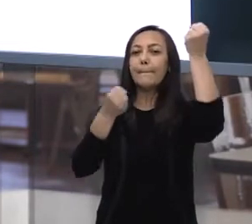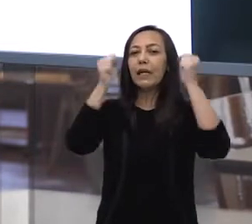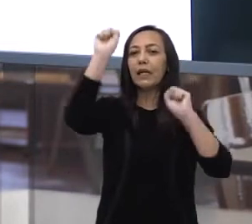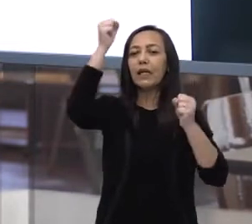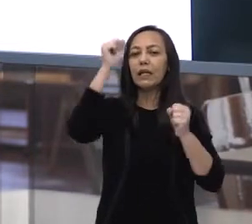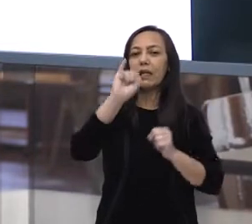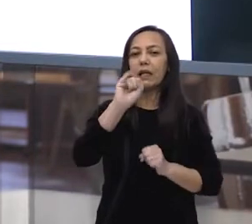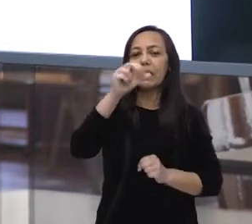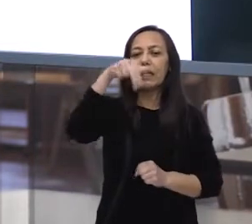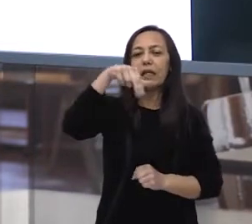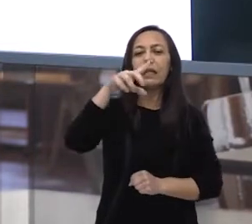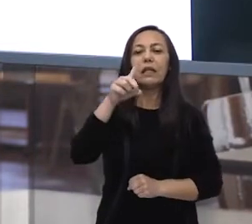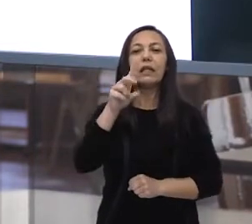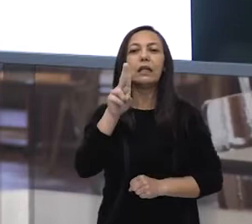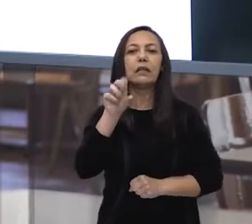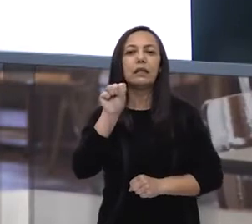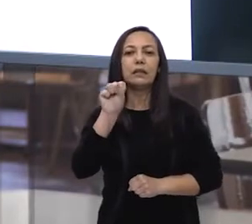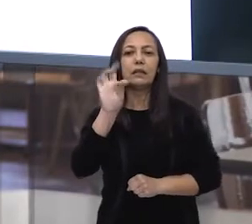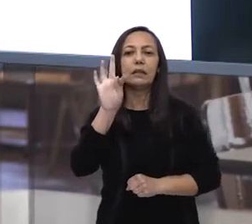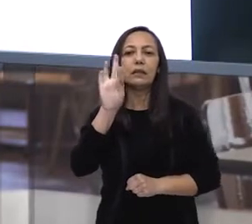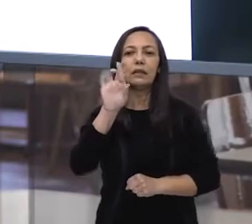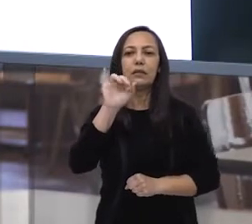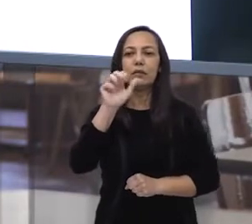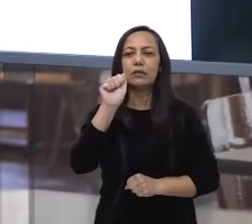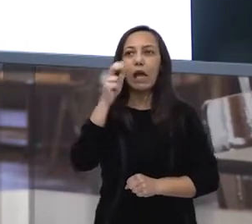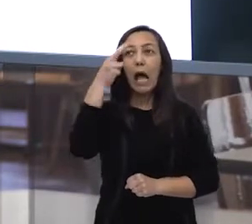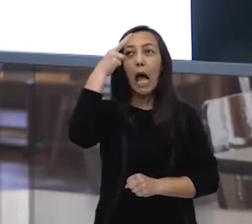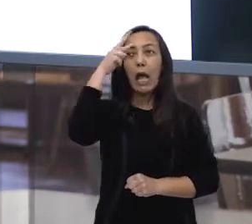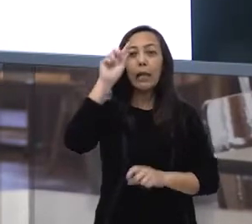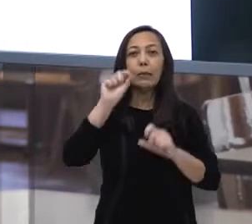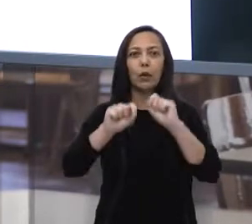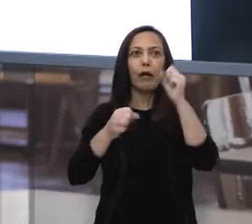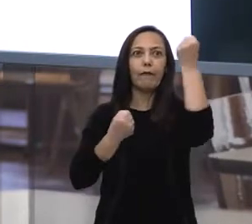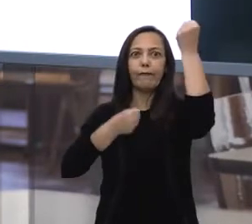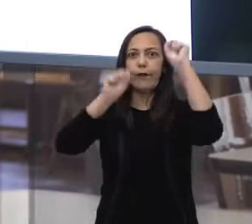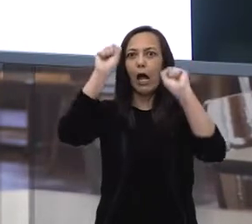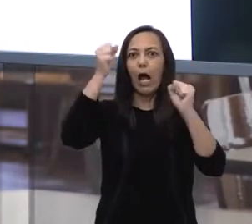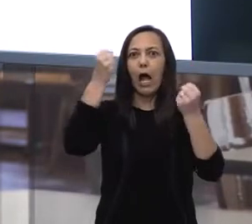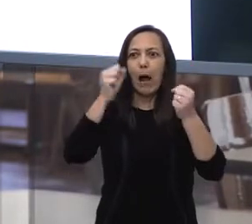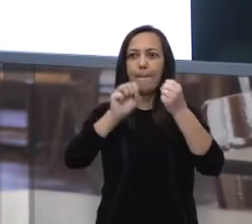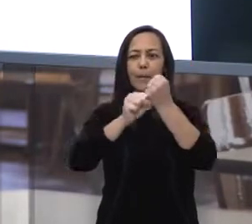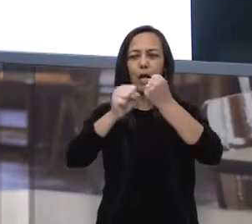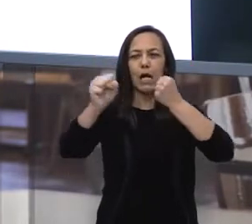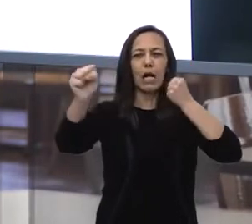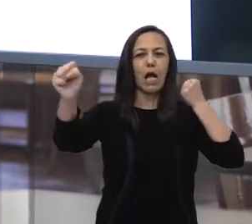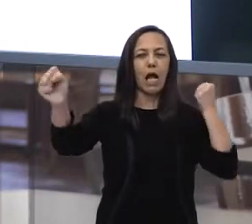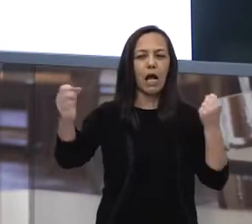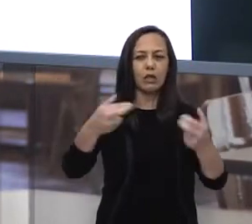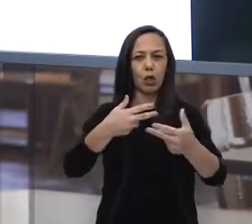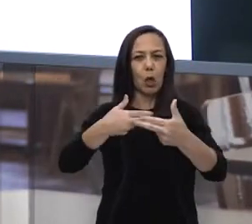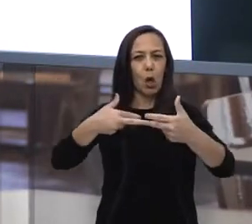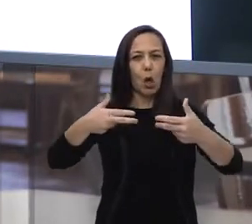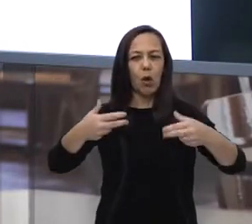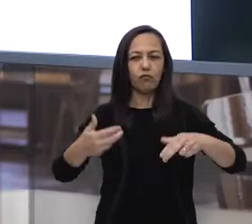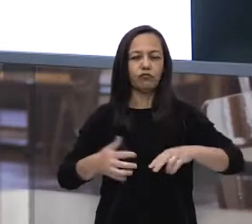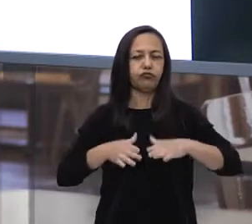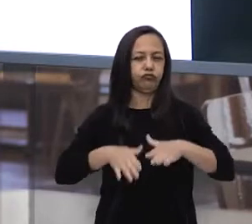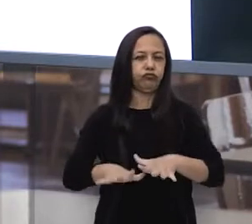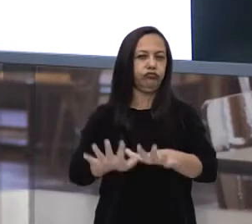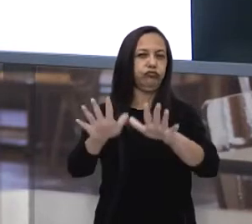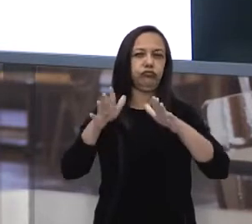ou de industrialização, nos remete logo àquelas fábricas grandes, à produção. Mas antes